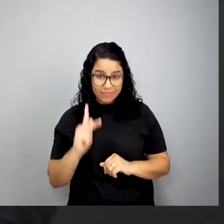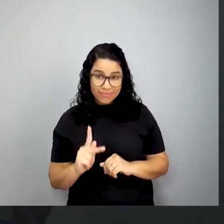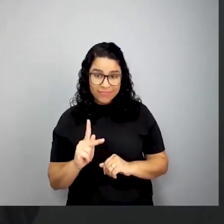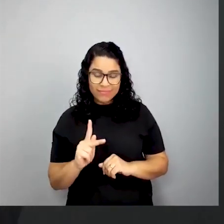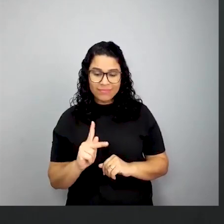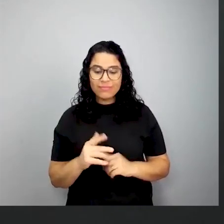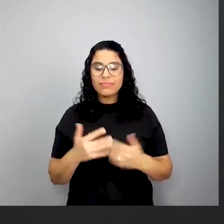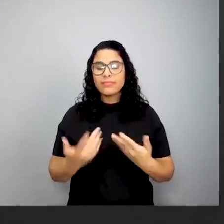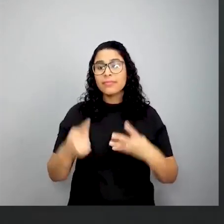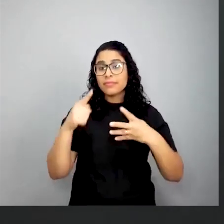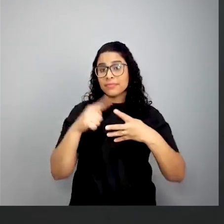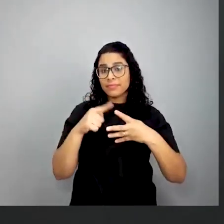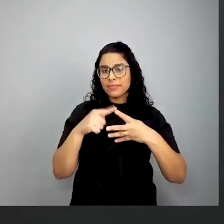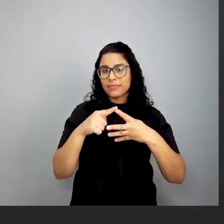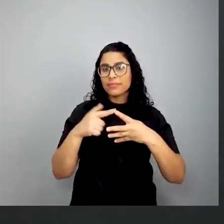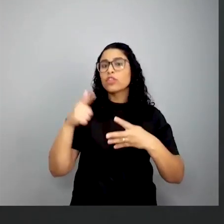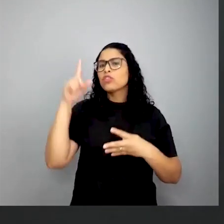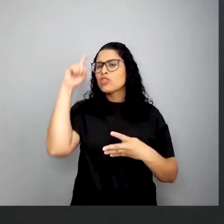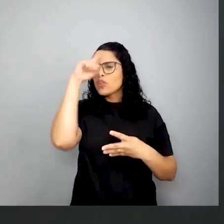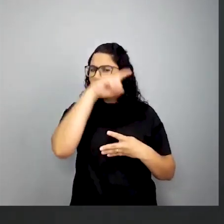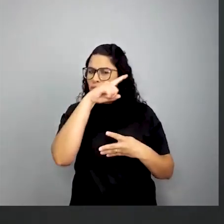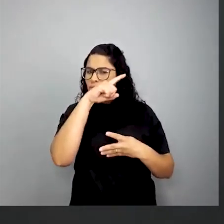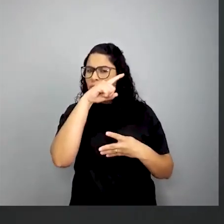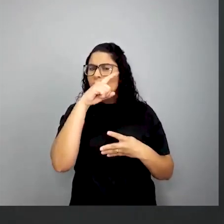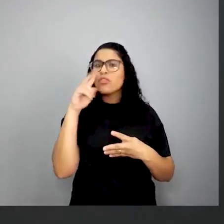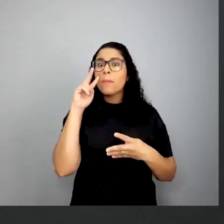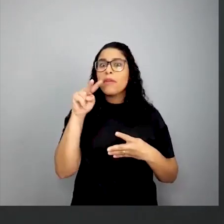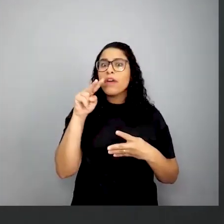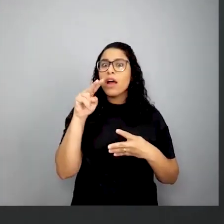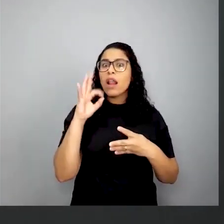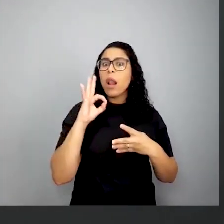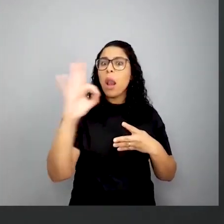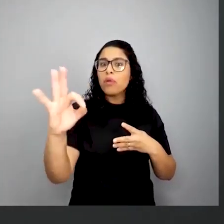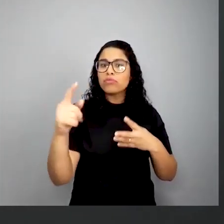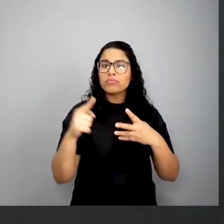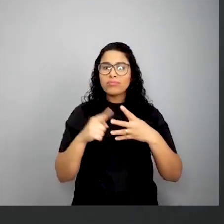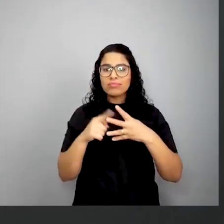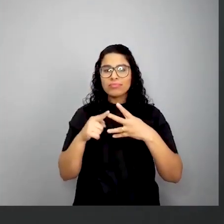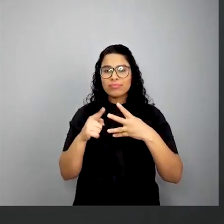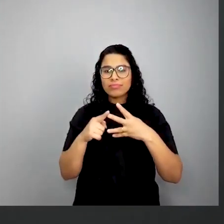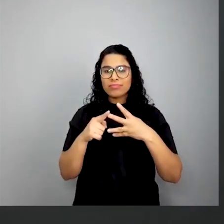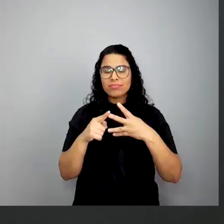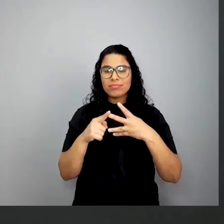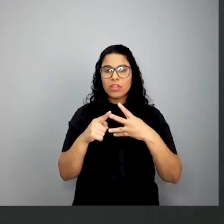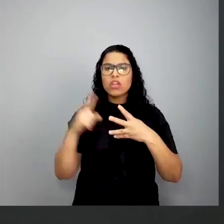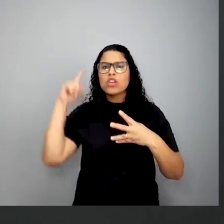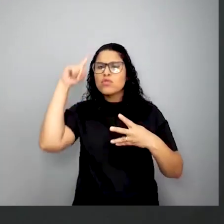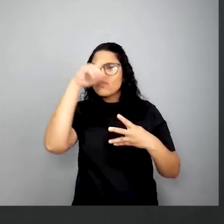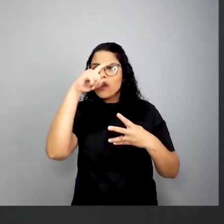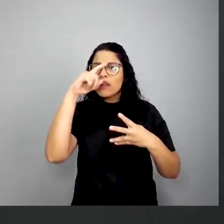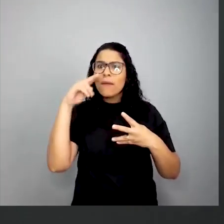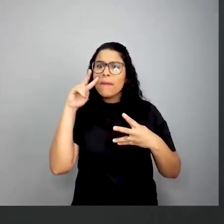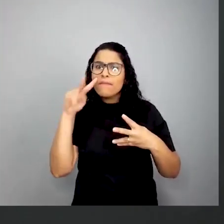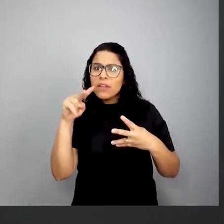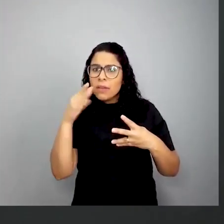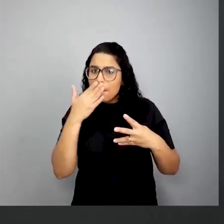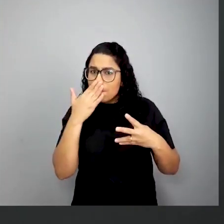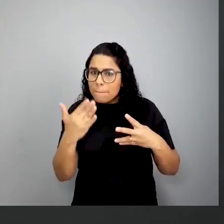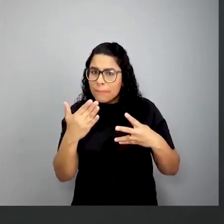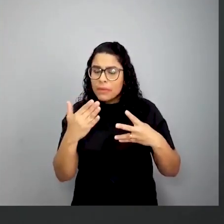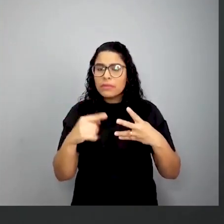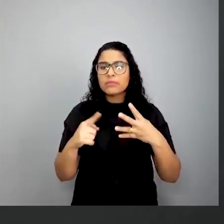aí? Miopia, dificuldade para enxergar de longe. Hipermetropia, dificuldade para enxergar de perto. O